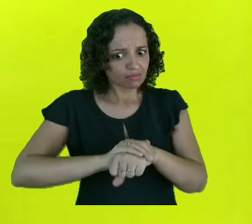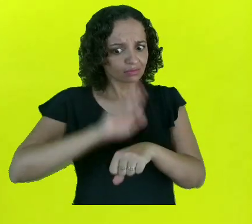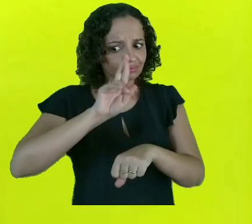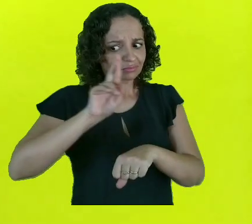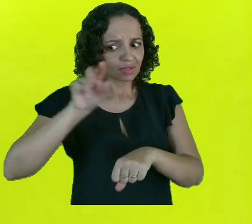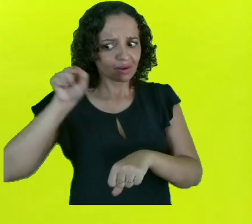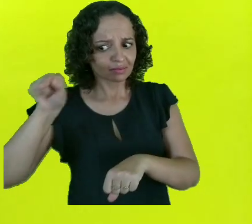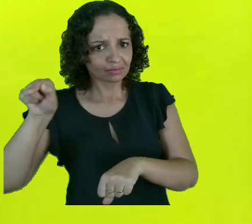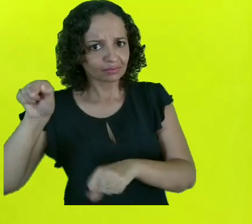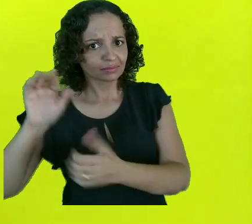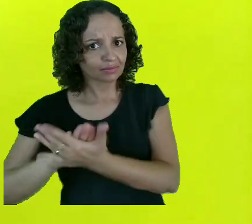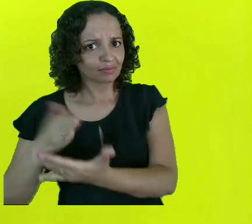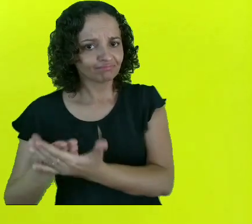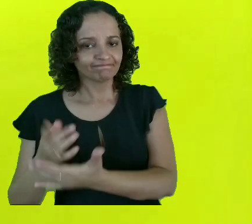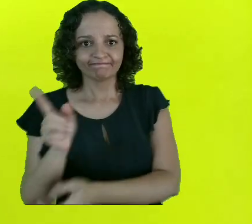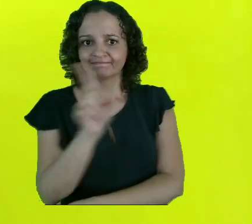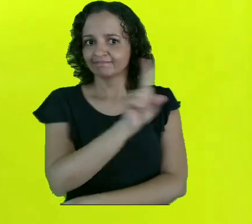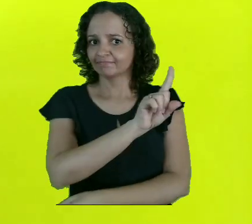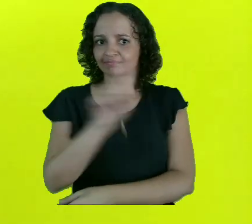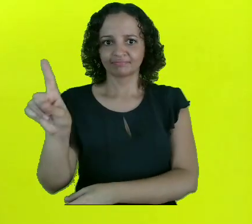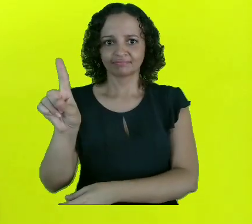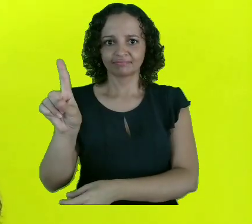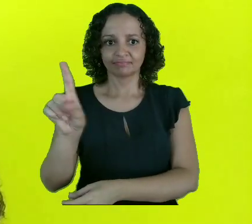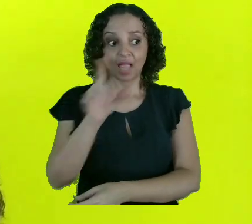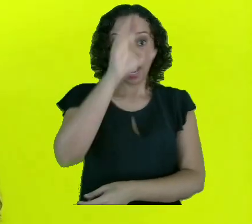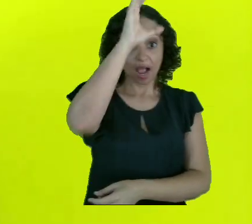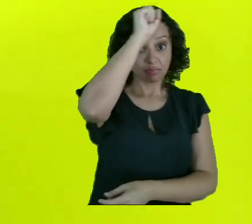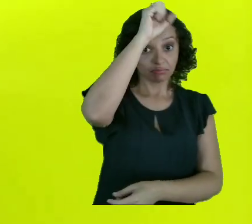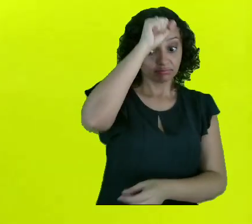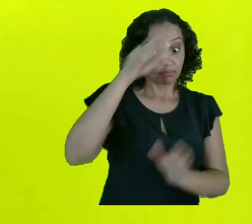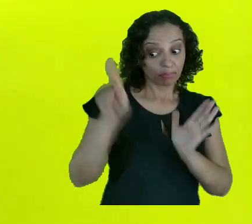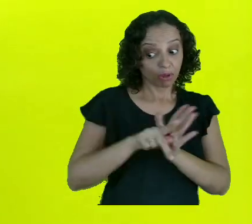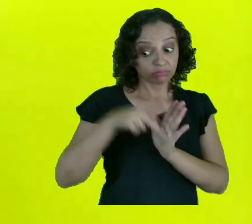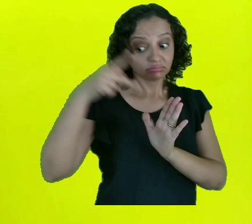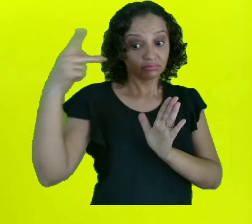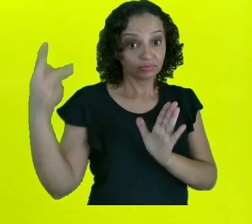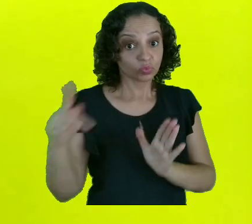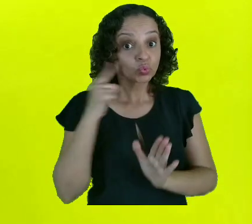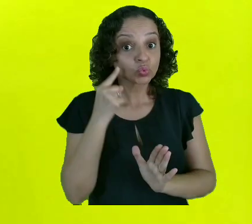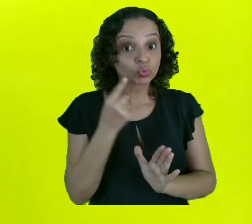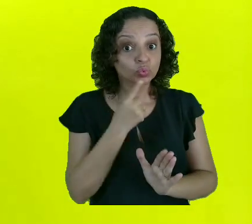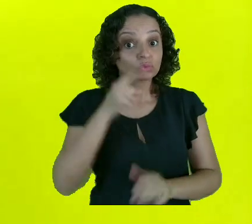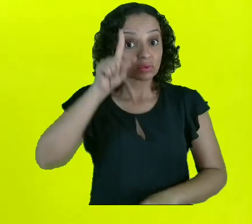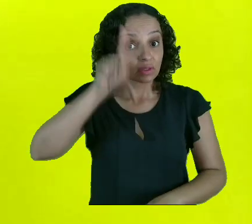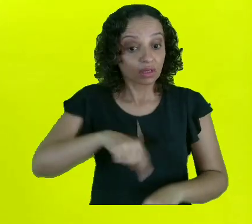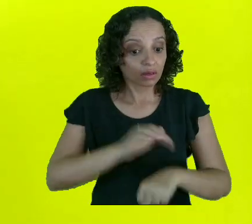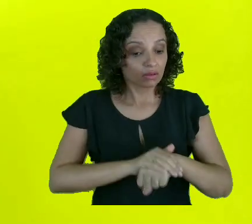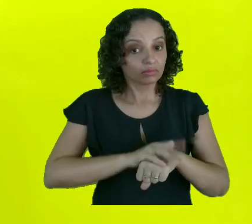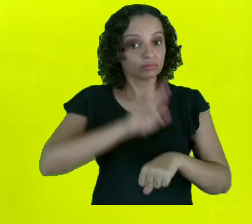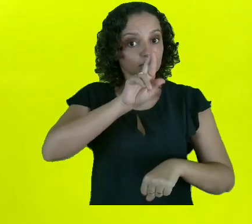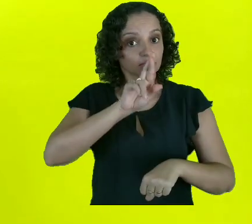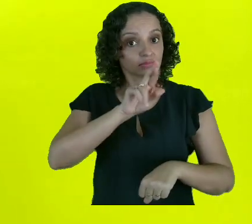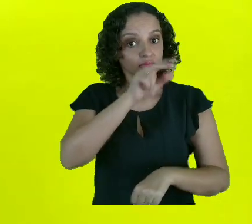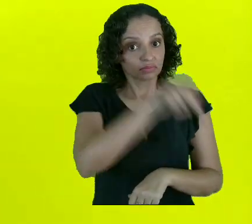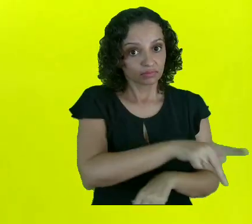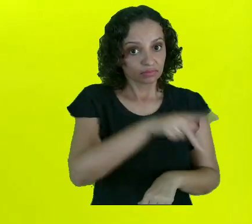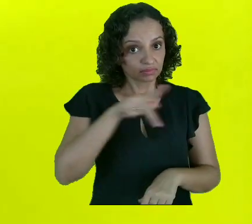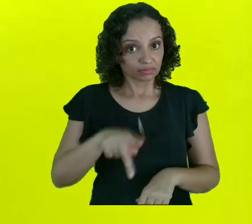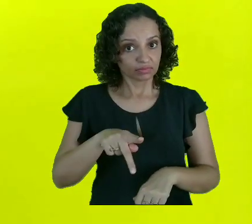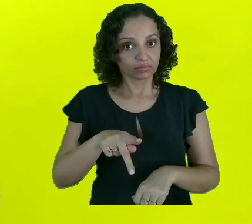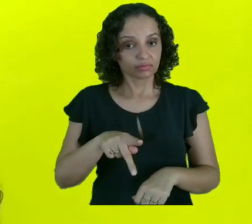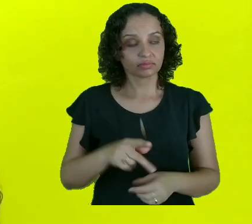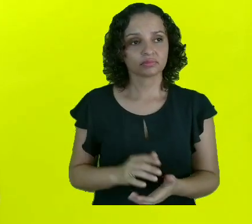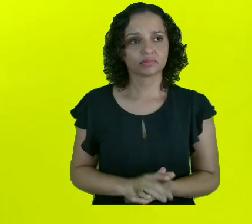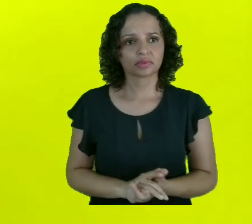do interlocutor. A aprendizagem do aluno surdo é responsabilidade do professor.